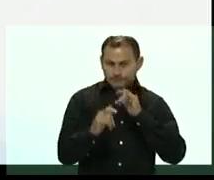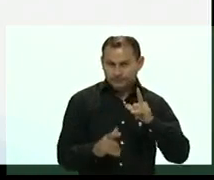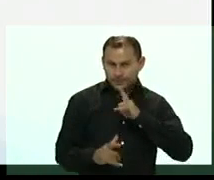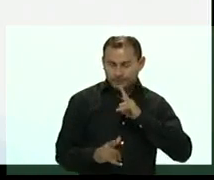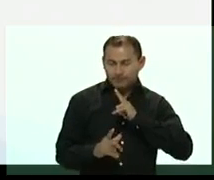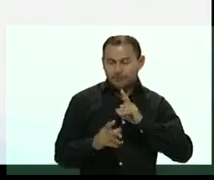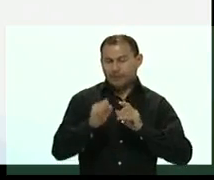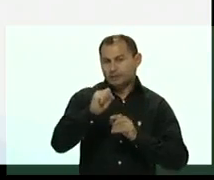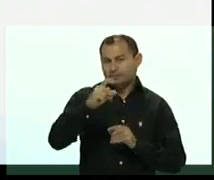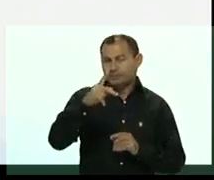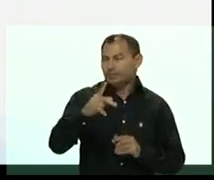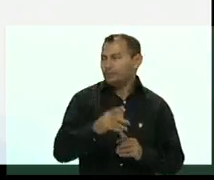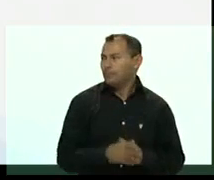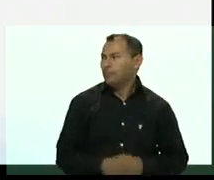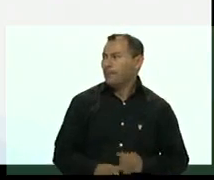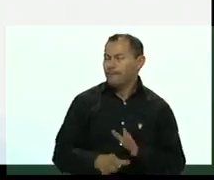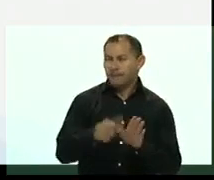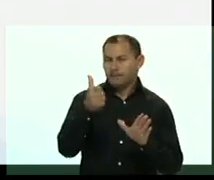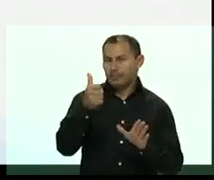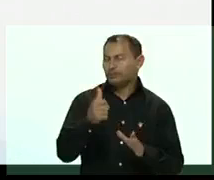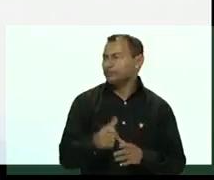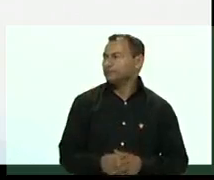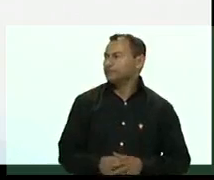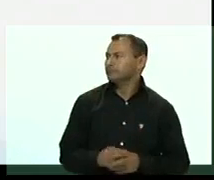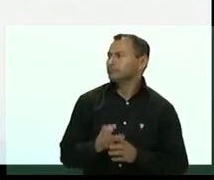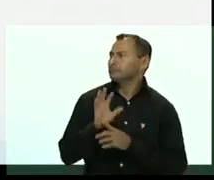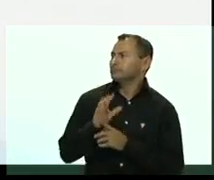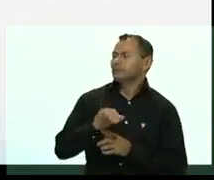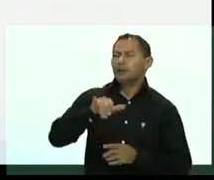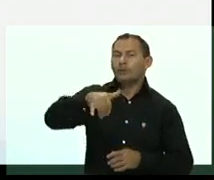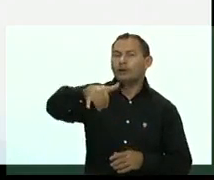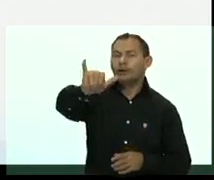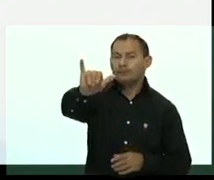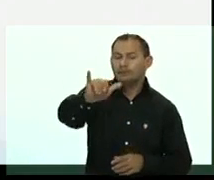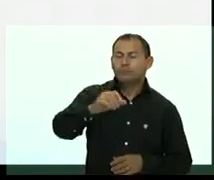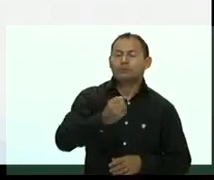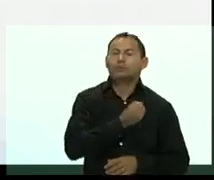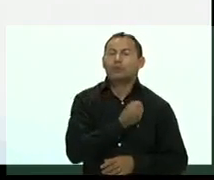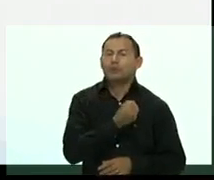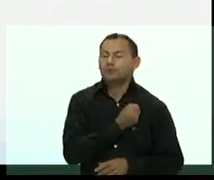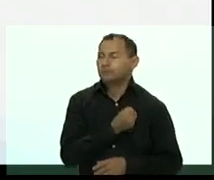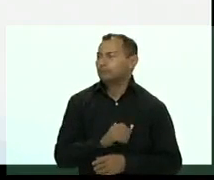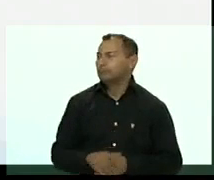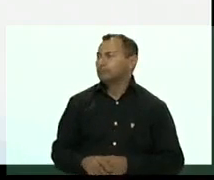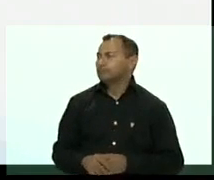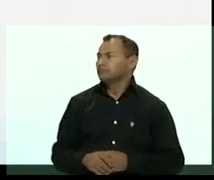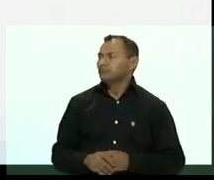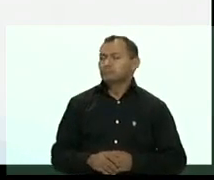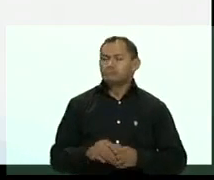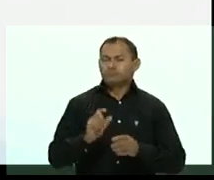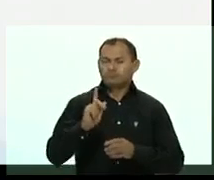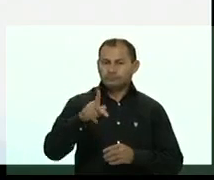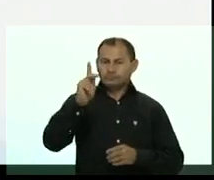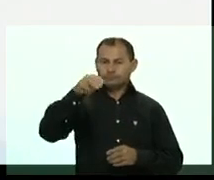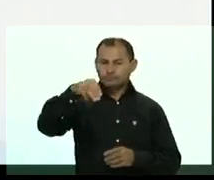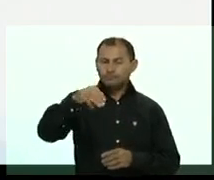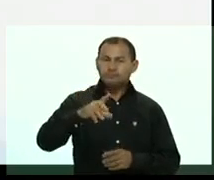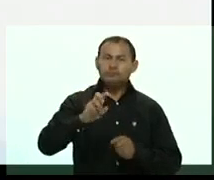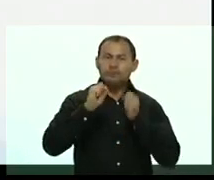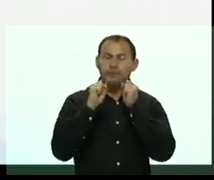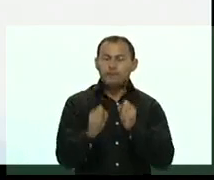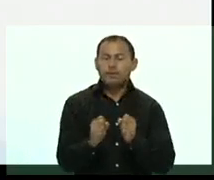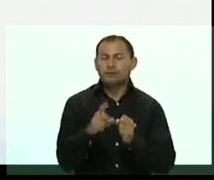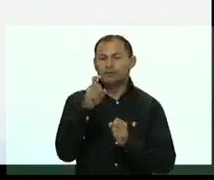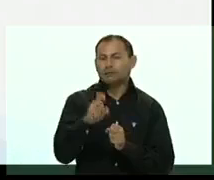temos na nossa situação. Primeiro, nós vamos chamar de Y o número de quilômetros que